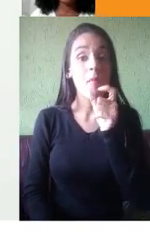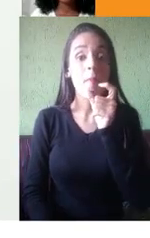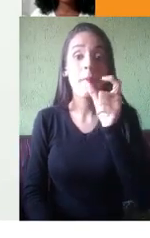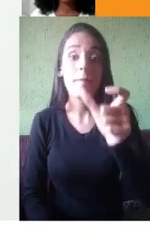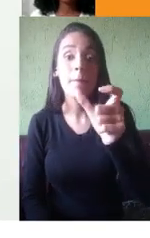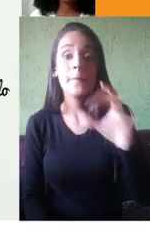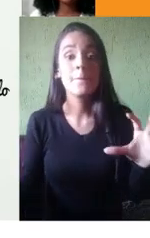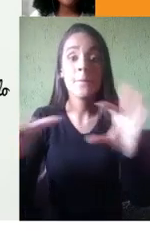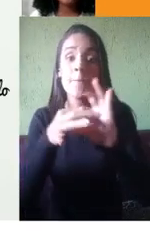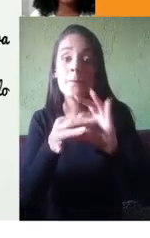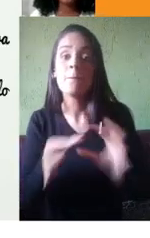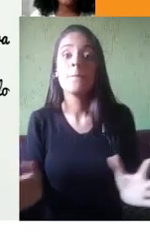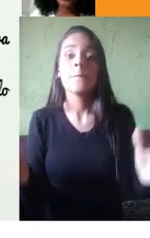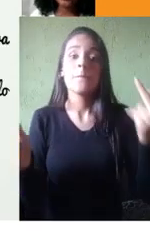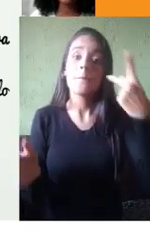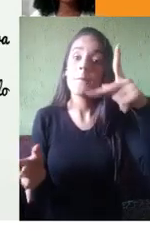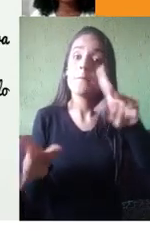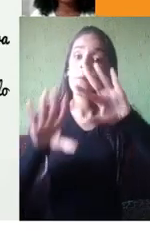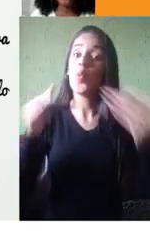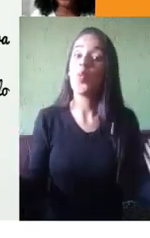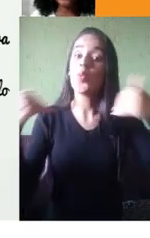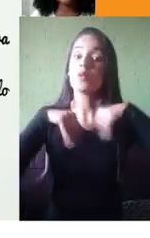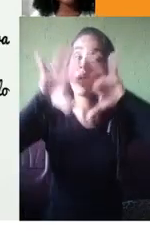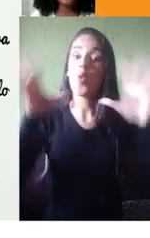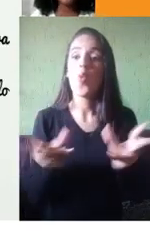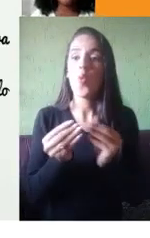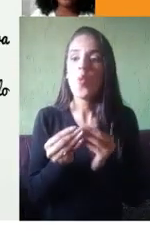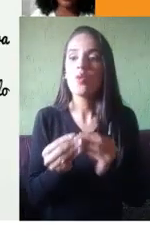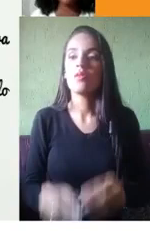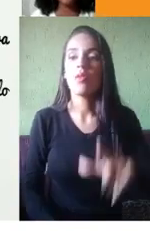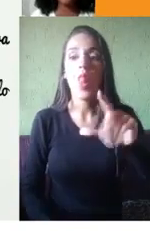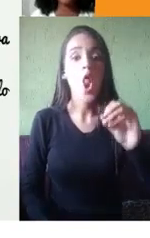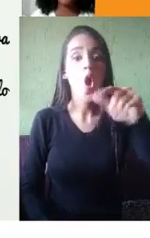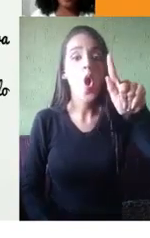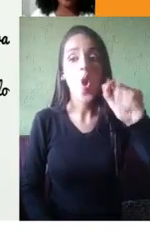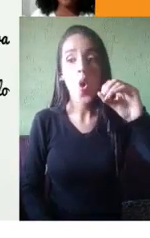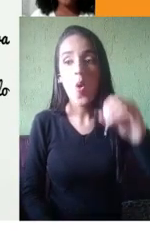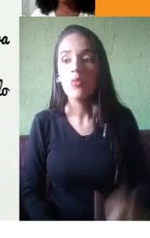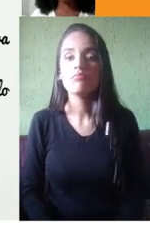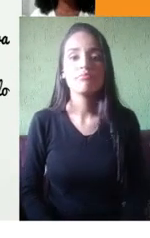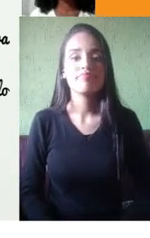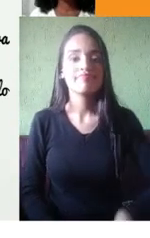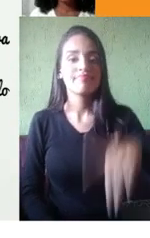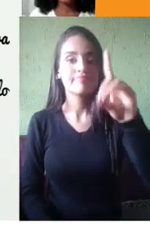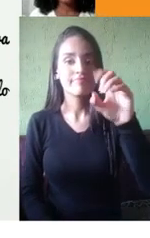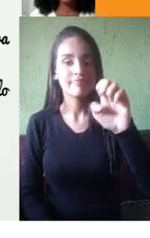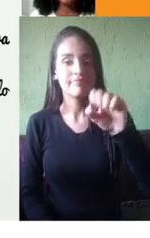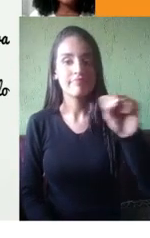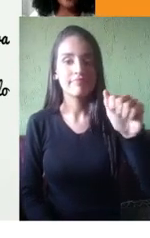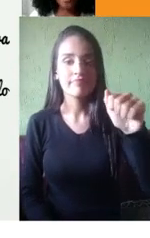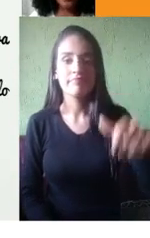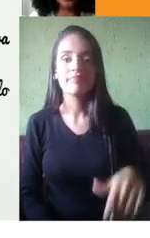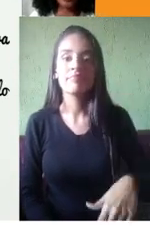eu trouxe aqui apenas alguns exemplos de conectivos conclusivos que podem ser usados lá no nosso parágrafo.